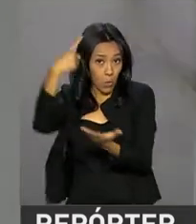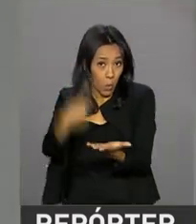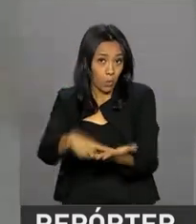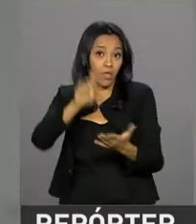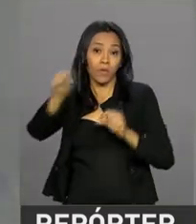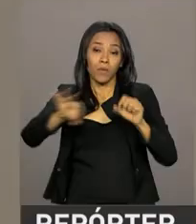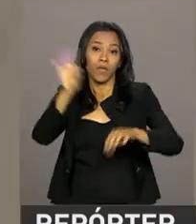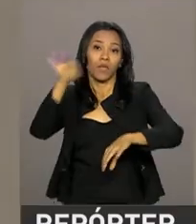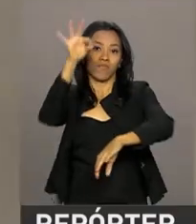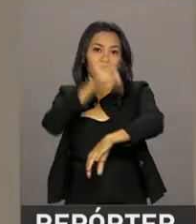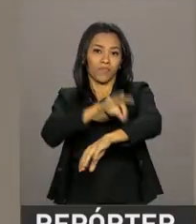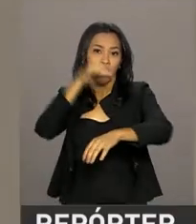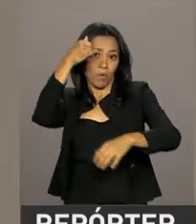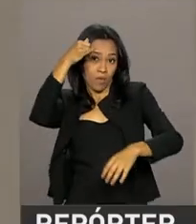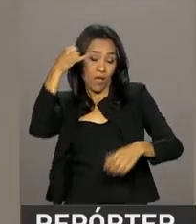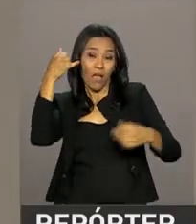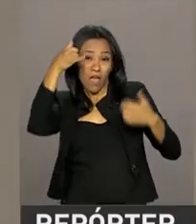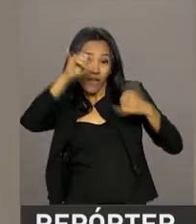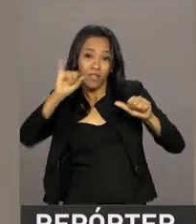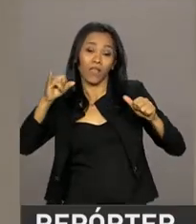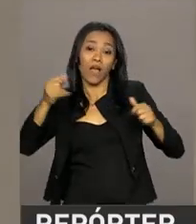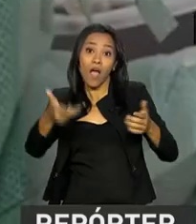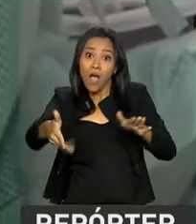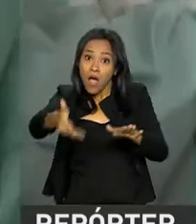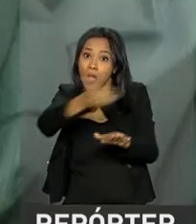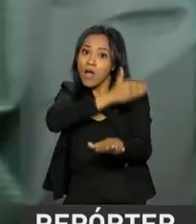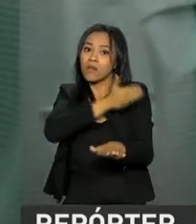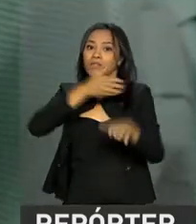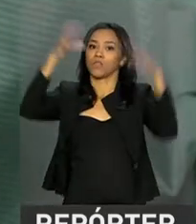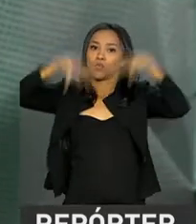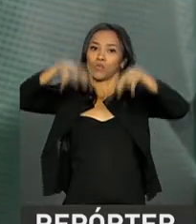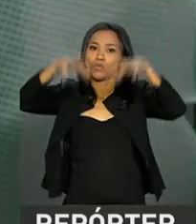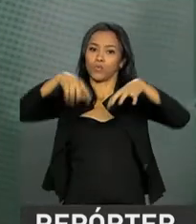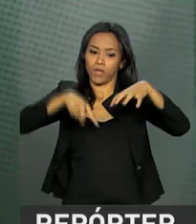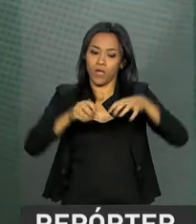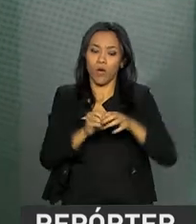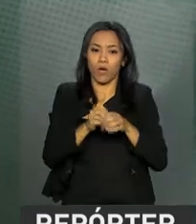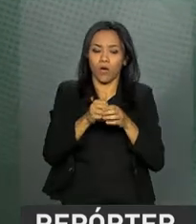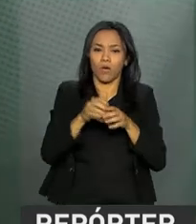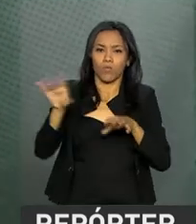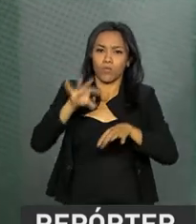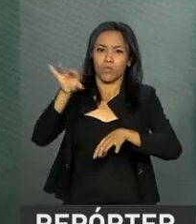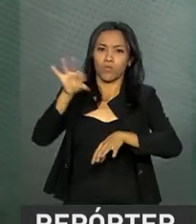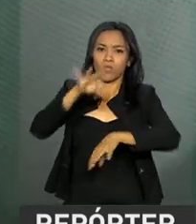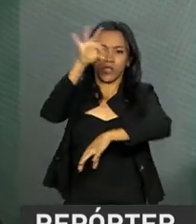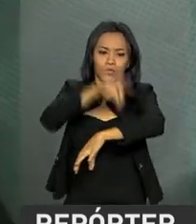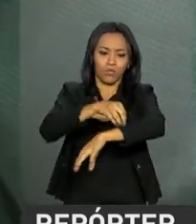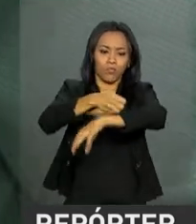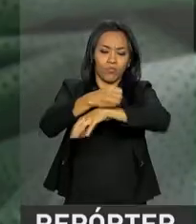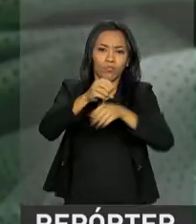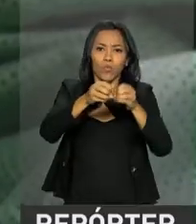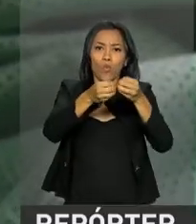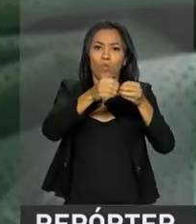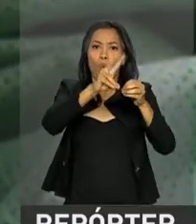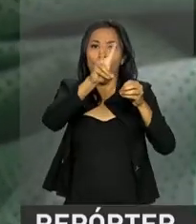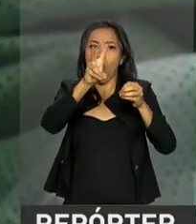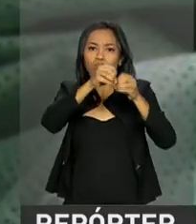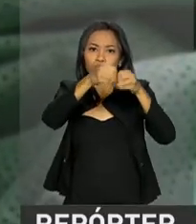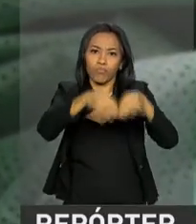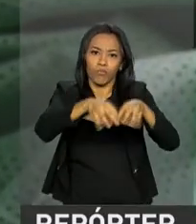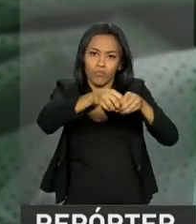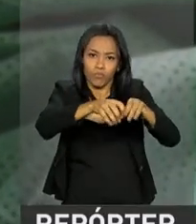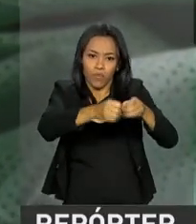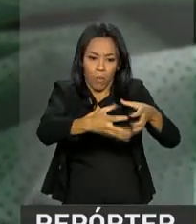e combate ao aedes antes do período chuvoso quando ocorre a reprodução do mosquito e aumentam os registros dessas doenças de